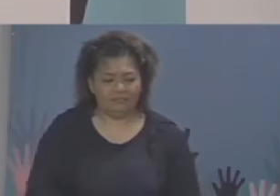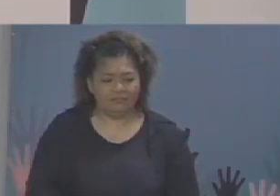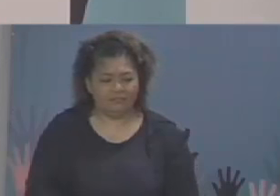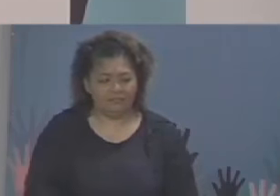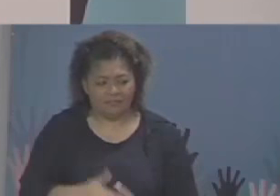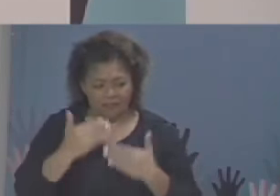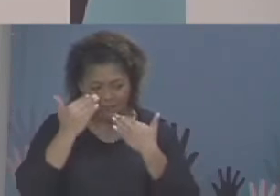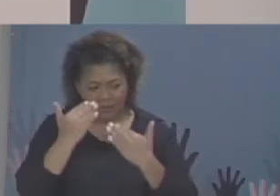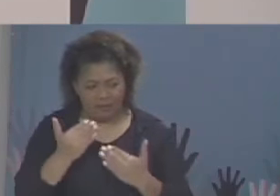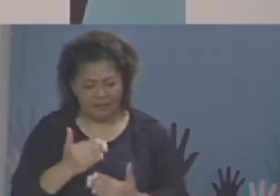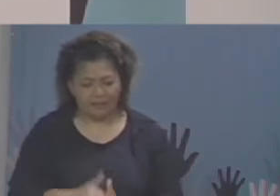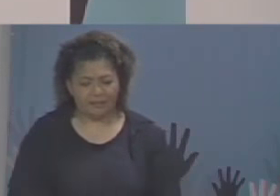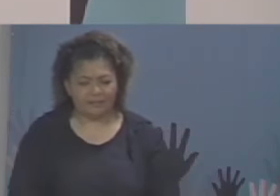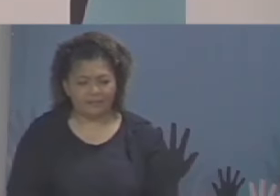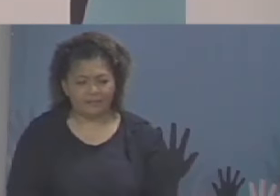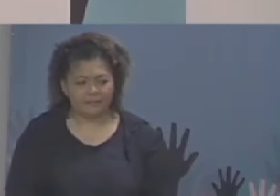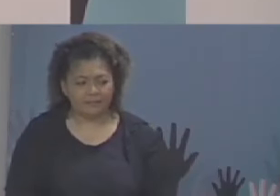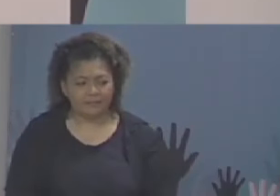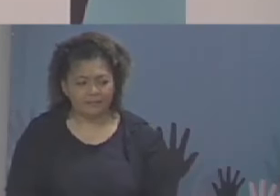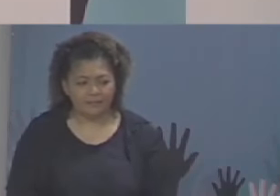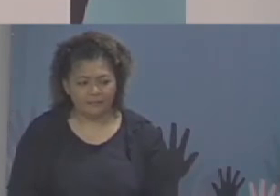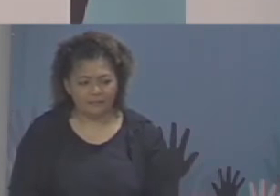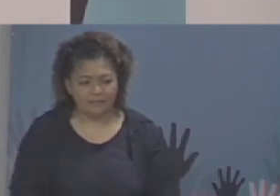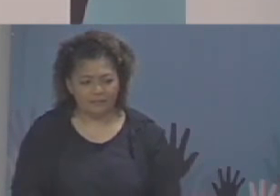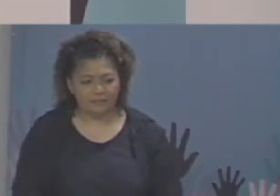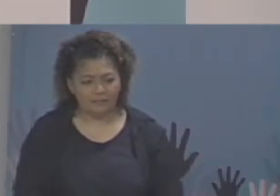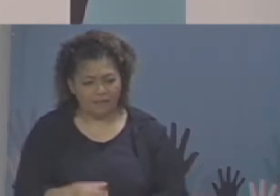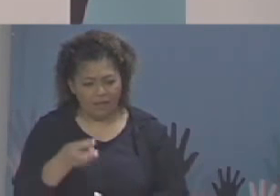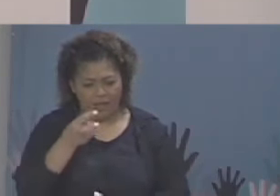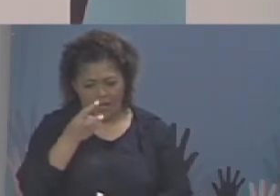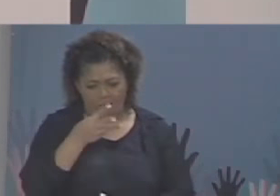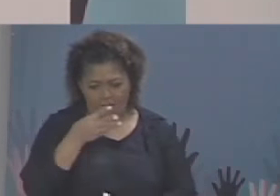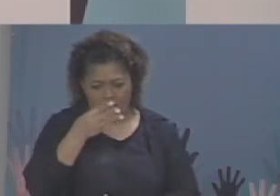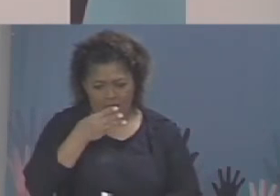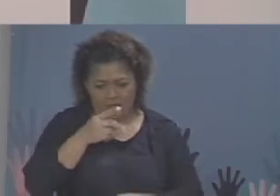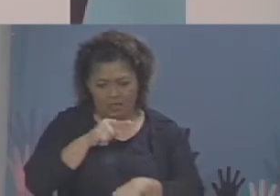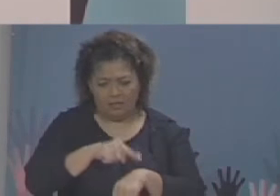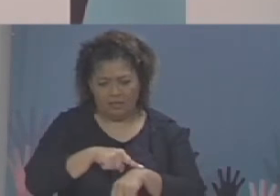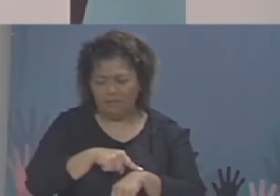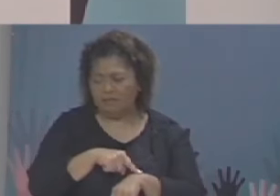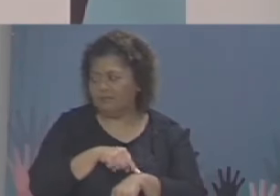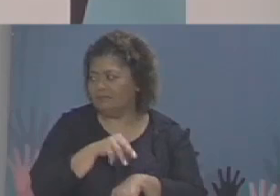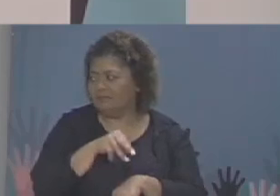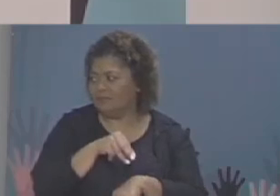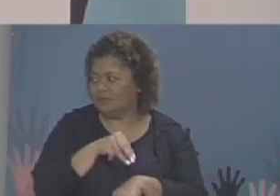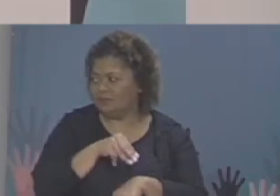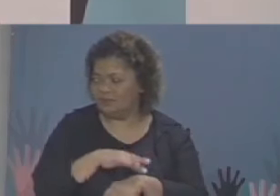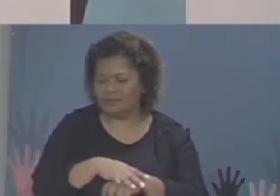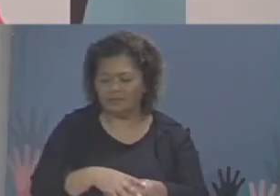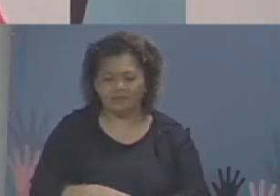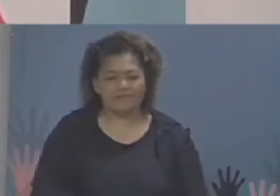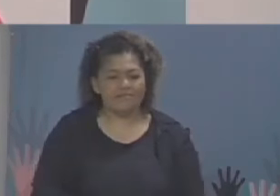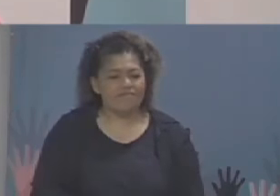Obrigado, candidato. O candidato Rogério Giannini, chapa 23, terá 3 minutos para sua resposta.